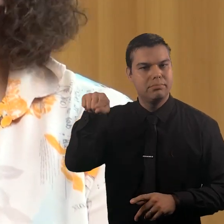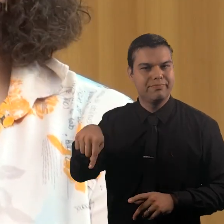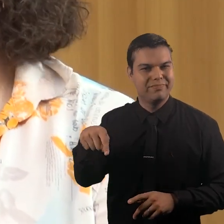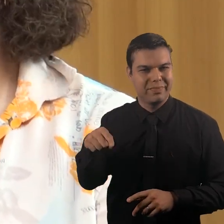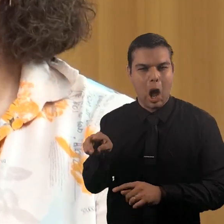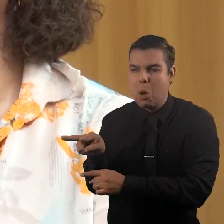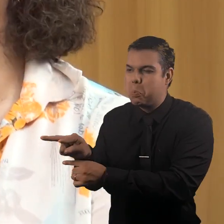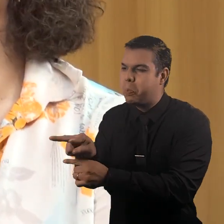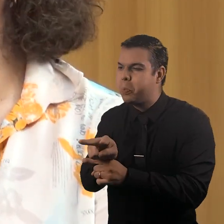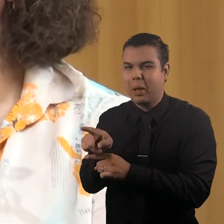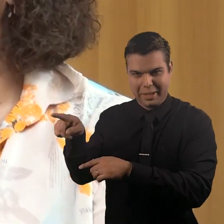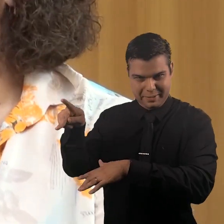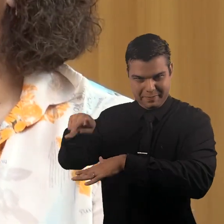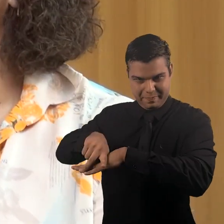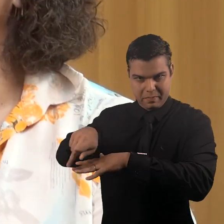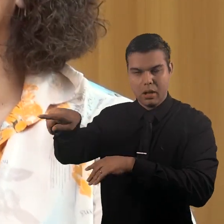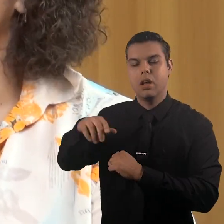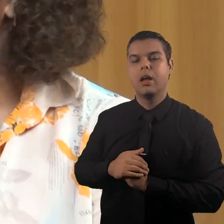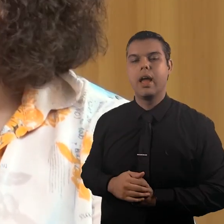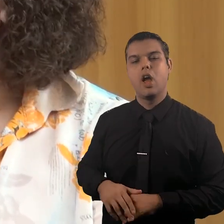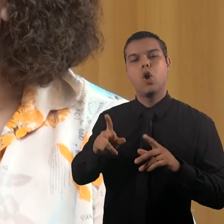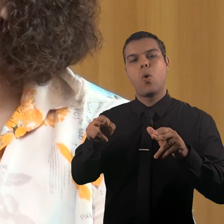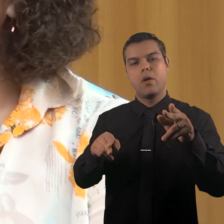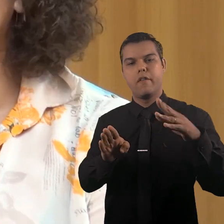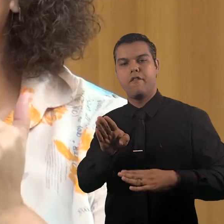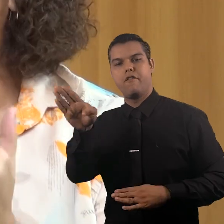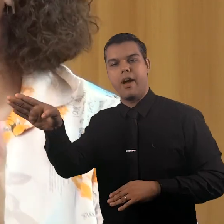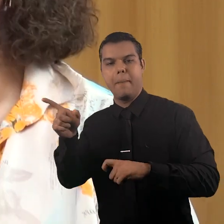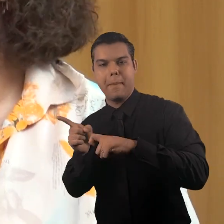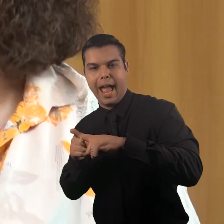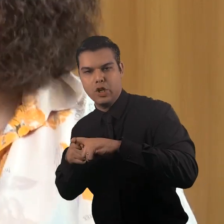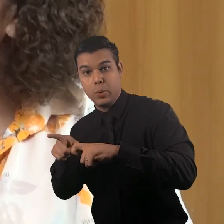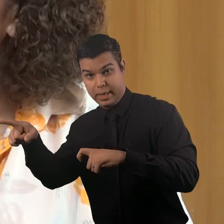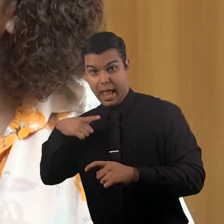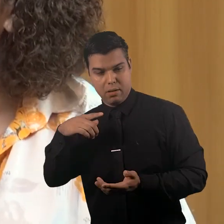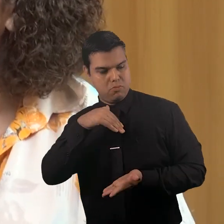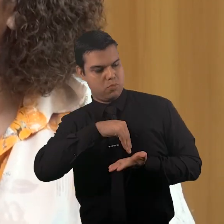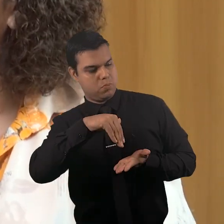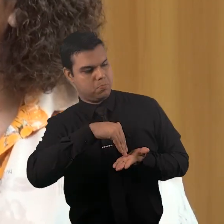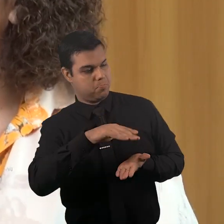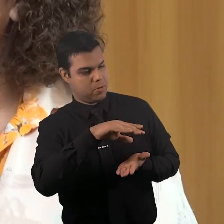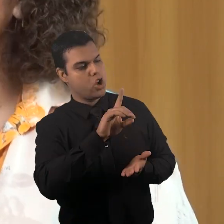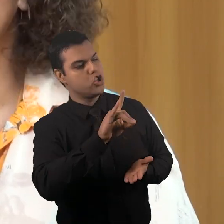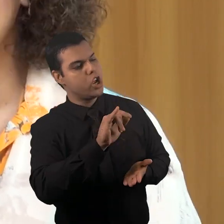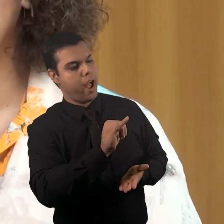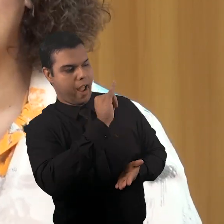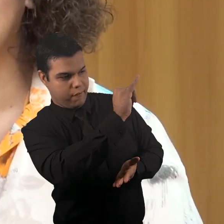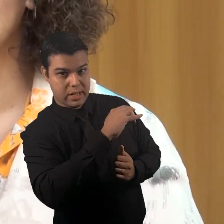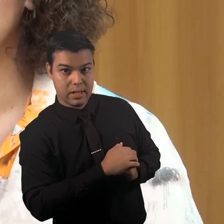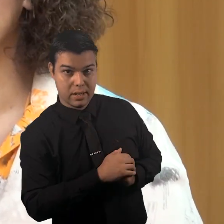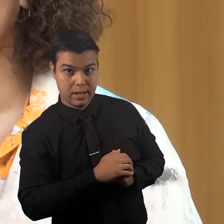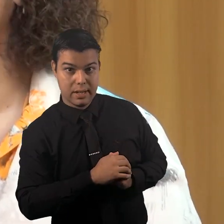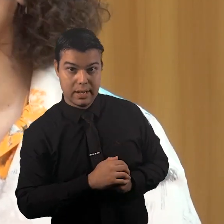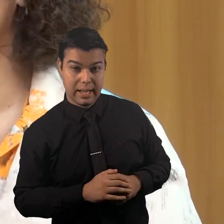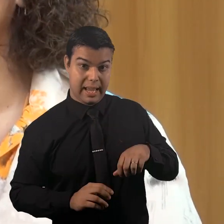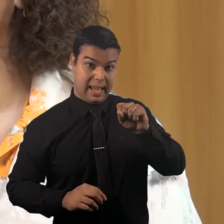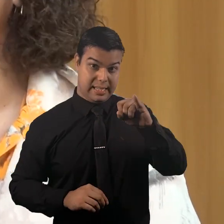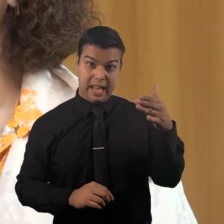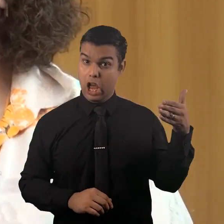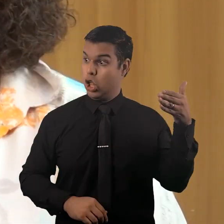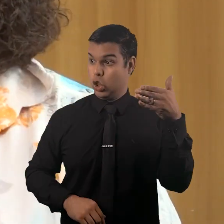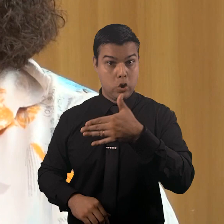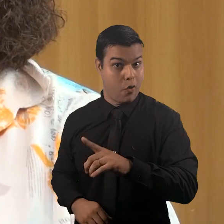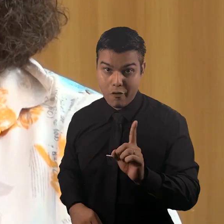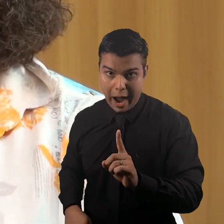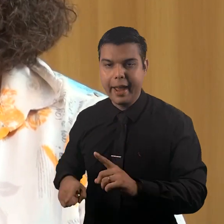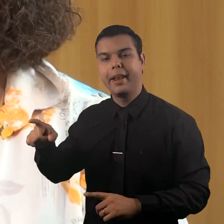você tivesse, quando você vai no seu médico, você tem uma secretária que vai ligar e te lembrar da consulta. E aí, se você não vai na consulta, essa secretária